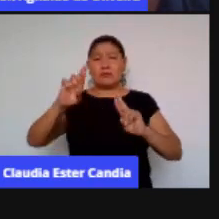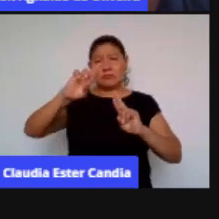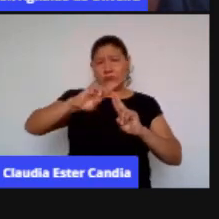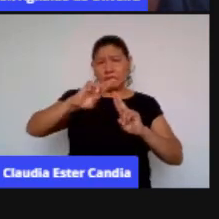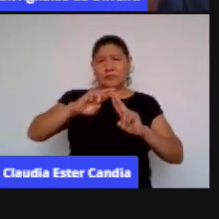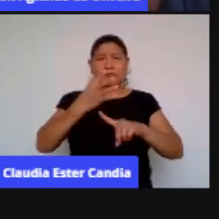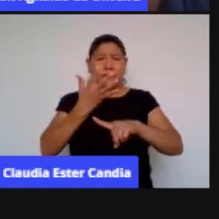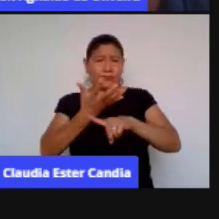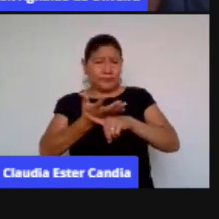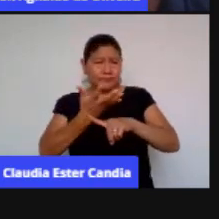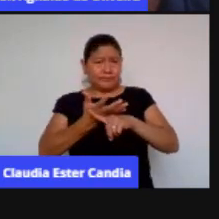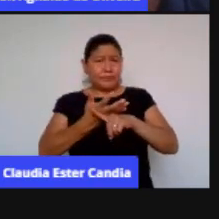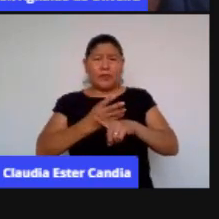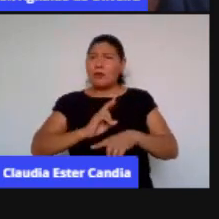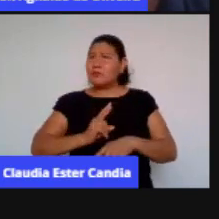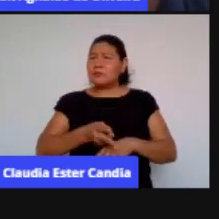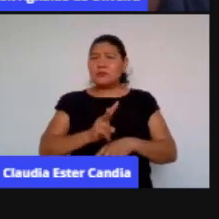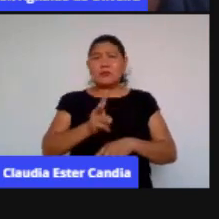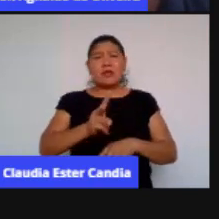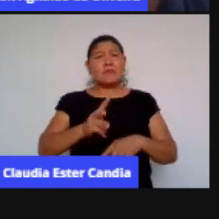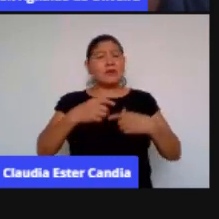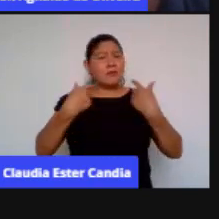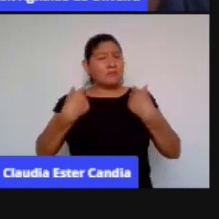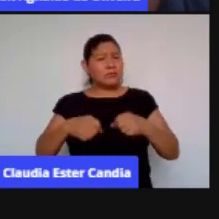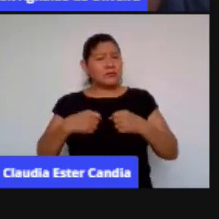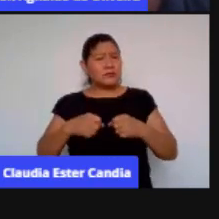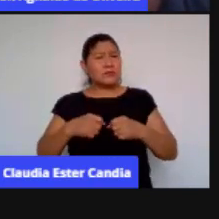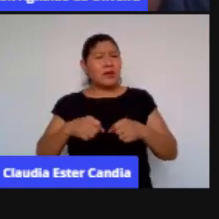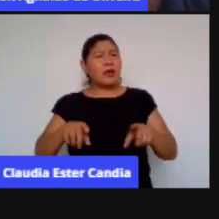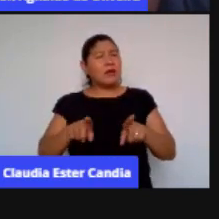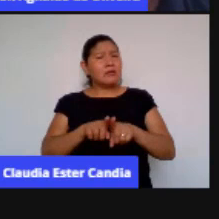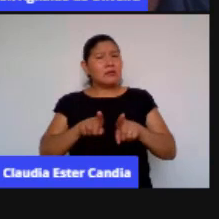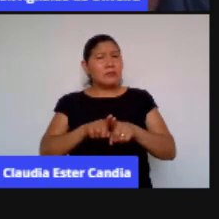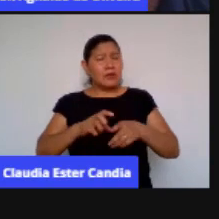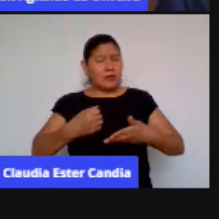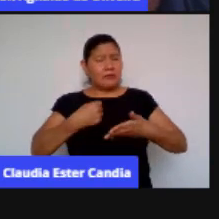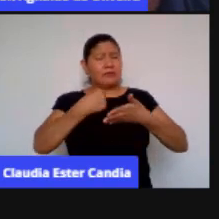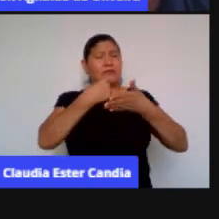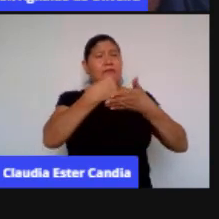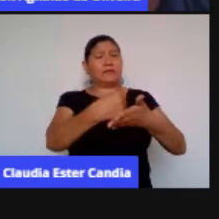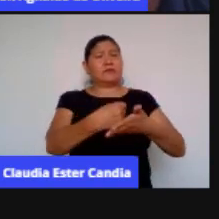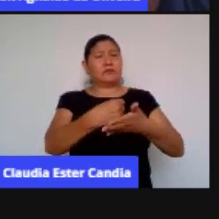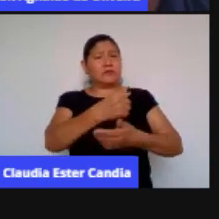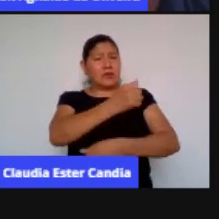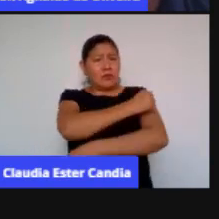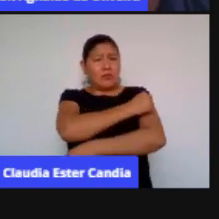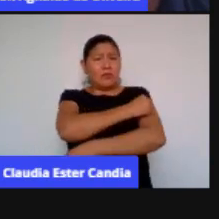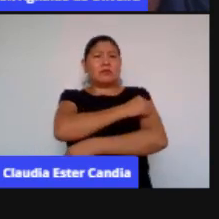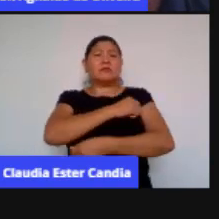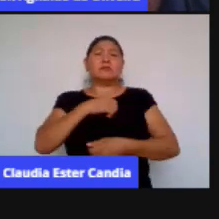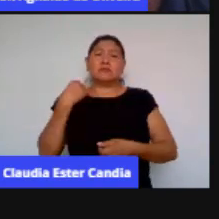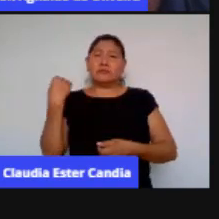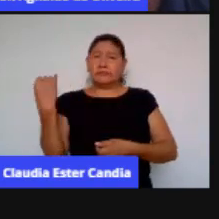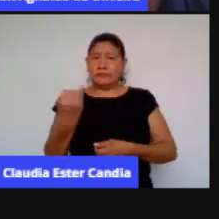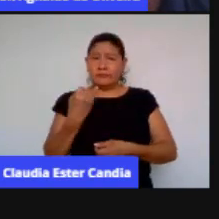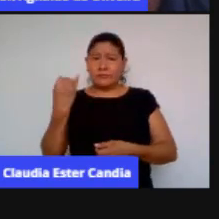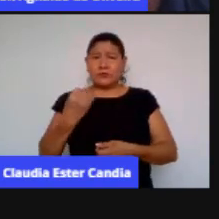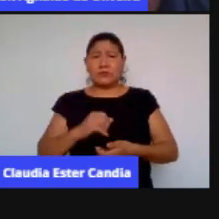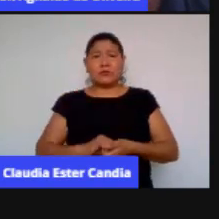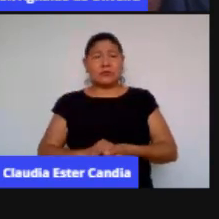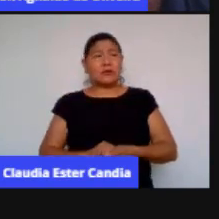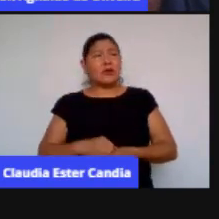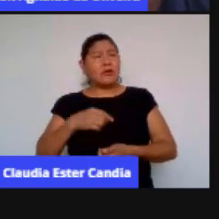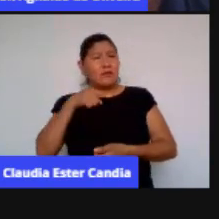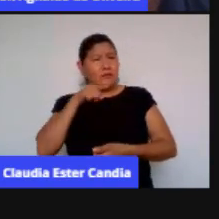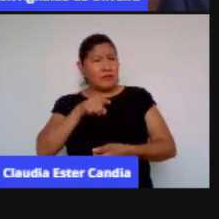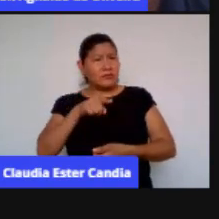esses alunos? Sempre que eu puder ter mais conhecimento, é melhor para eles e é melhor para todos nós. Então, caso perceba